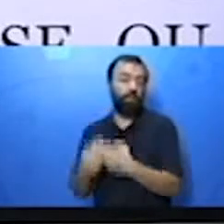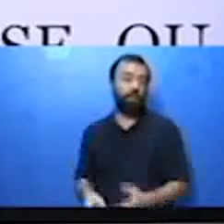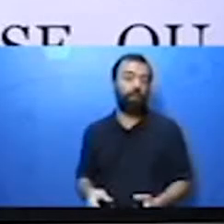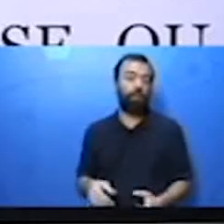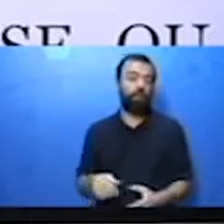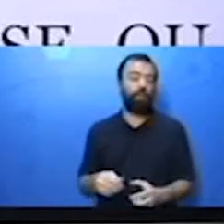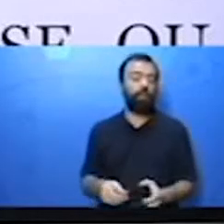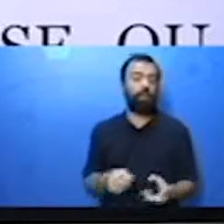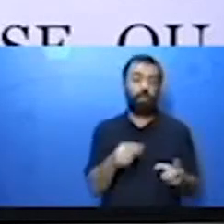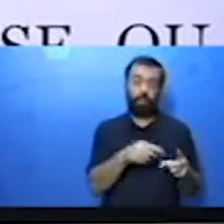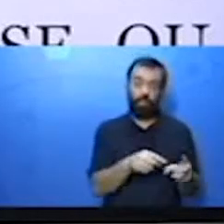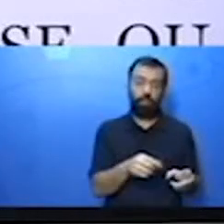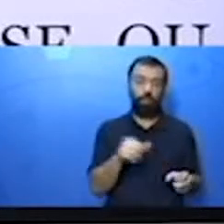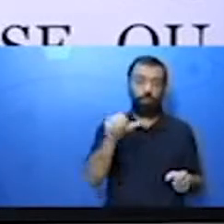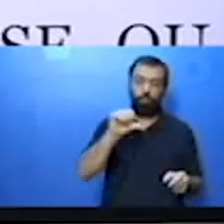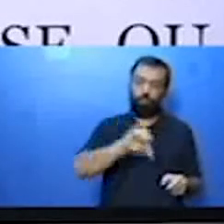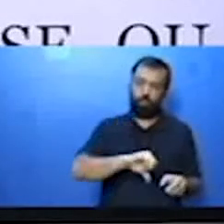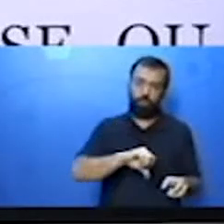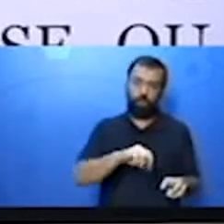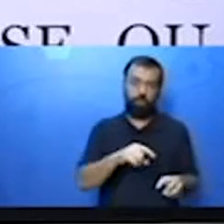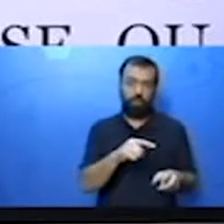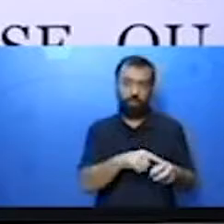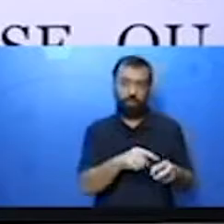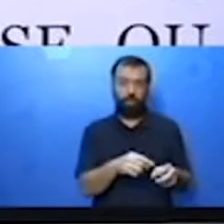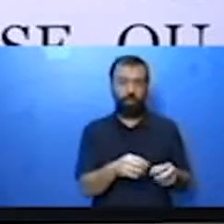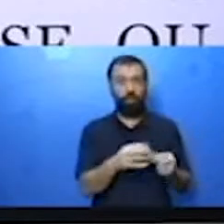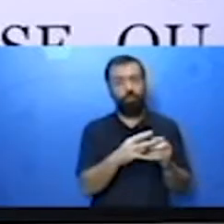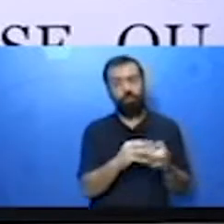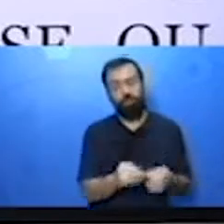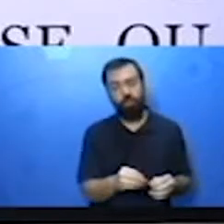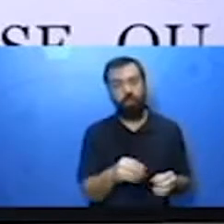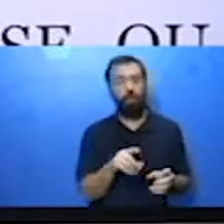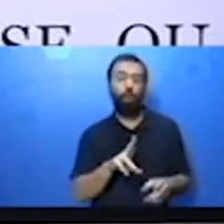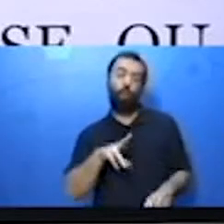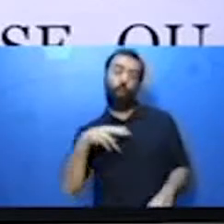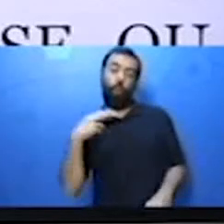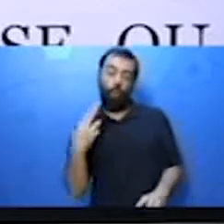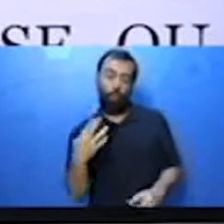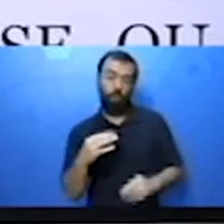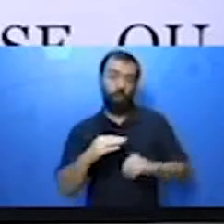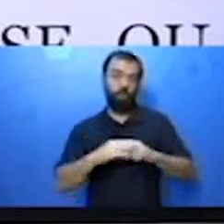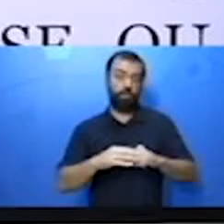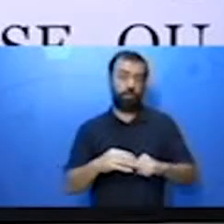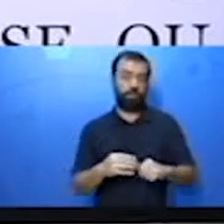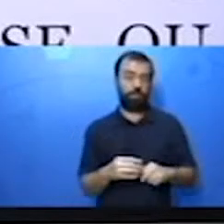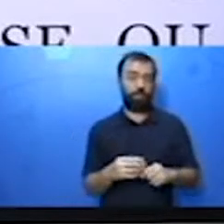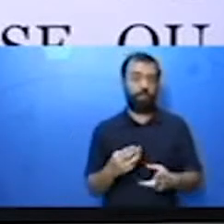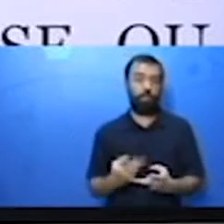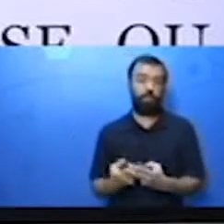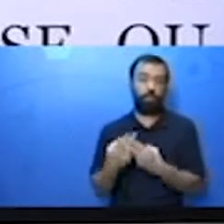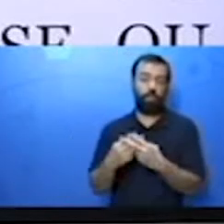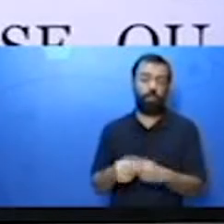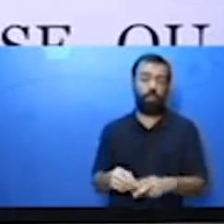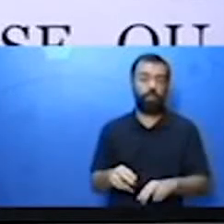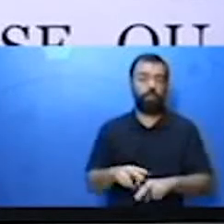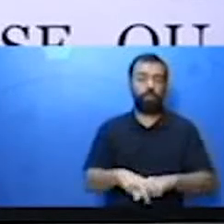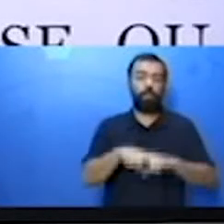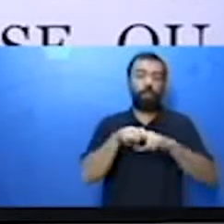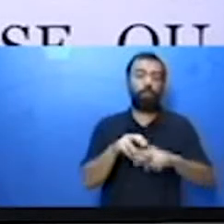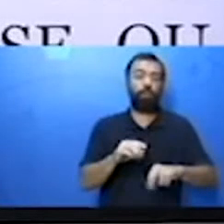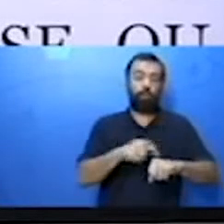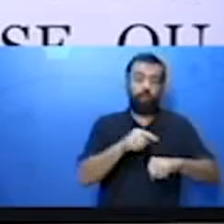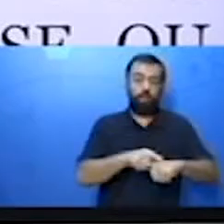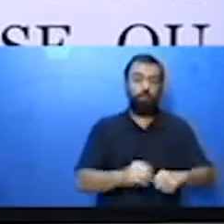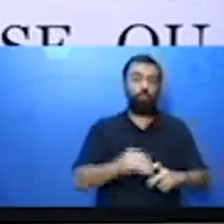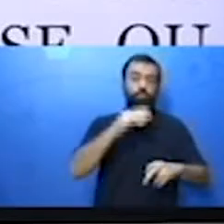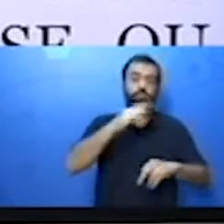interações medicamentosas entre as drogas. Os médicos têm que recorrer à literatura especializada,